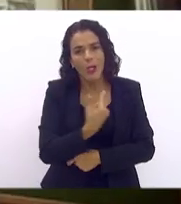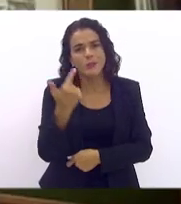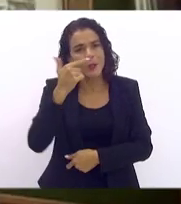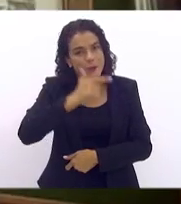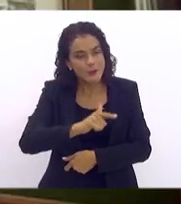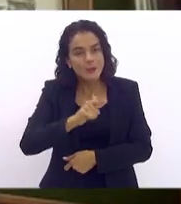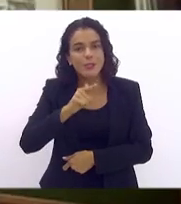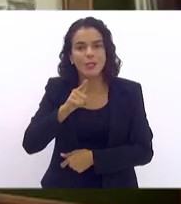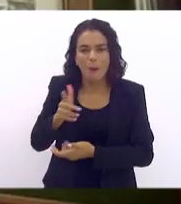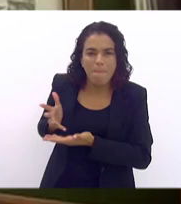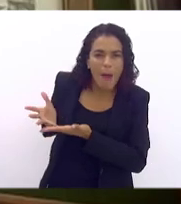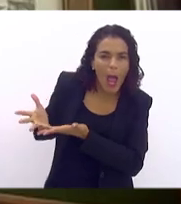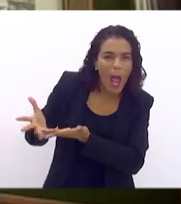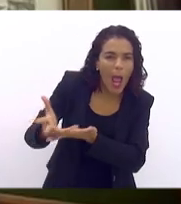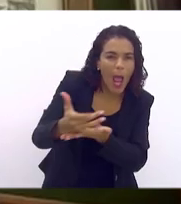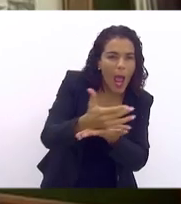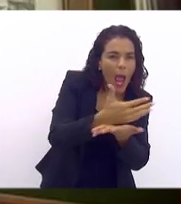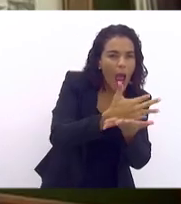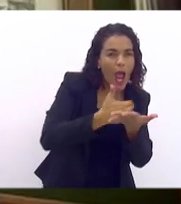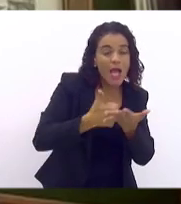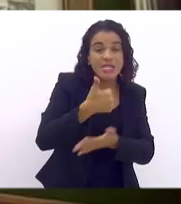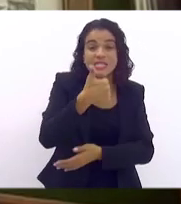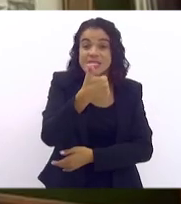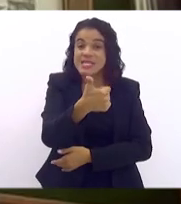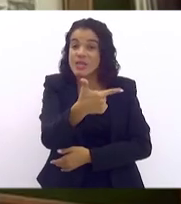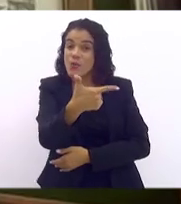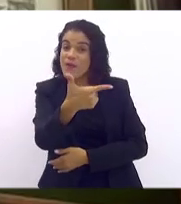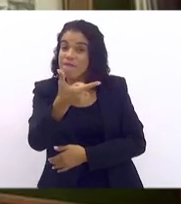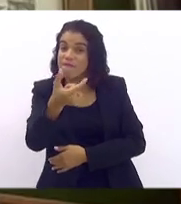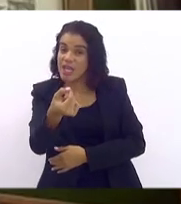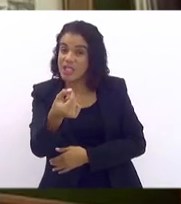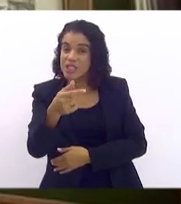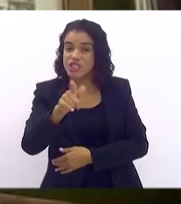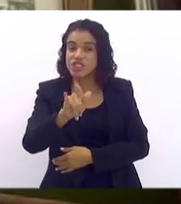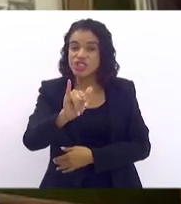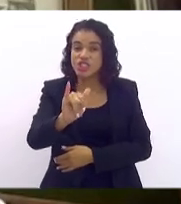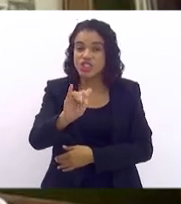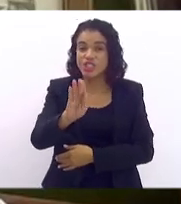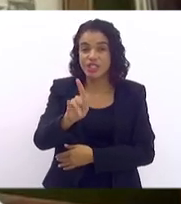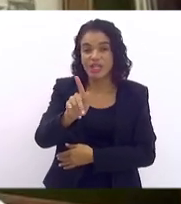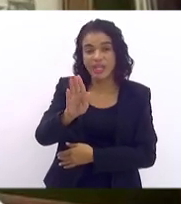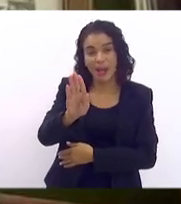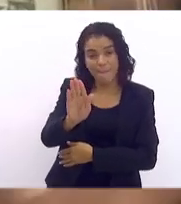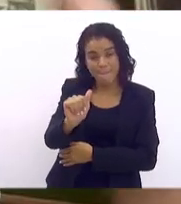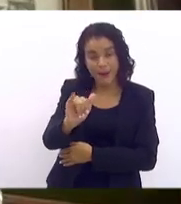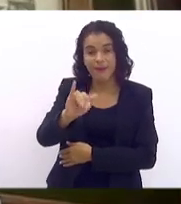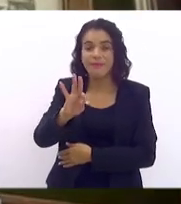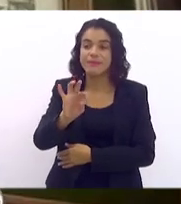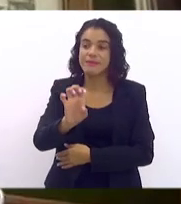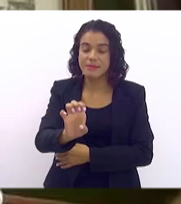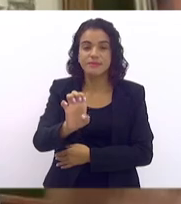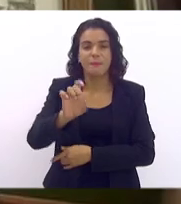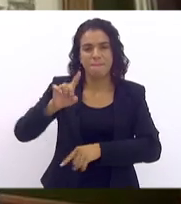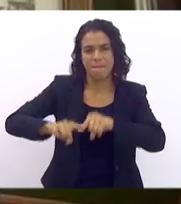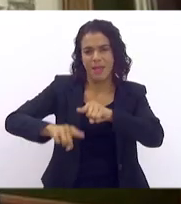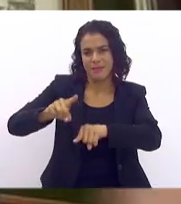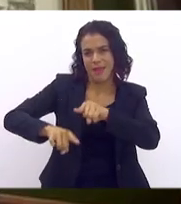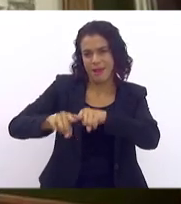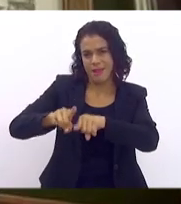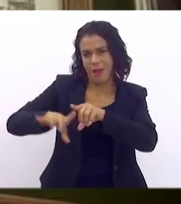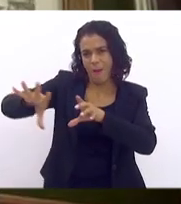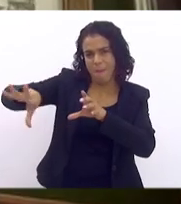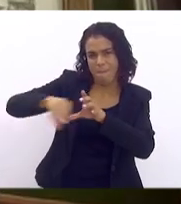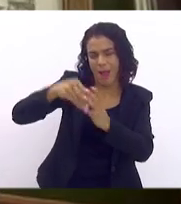conseguimos arrecadar mais de 120 gigabytes de material para que façam parte aí